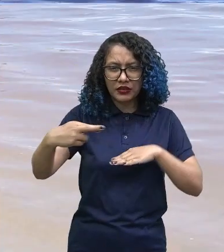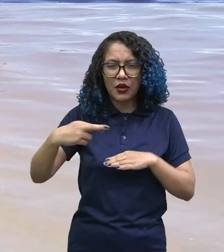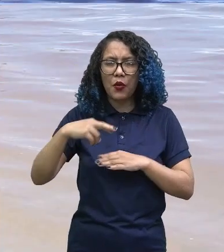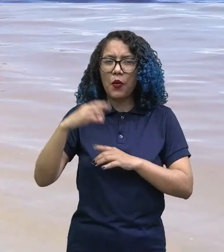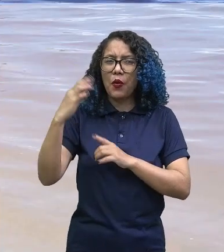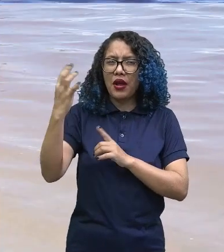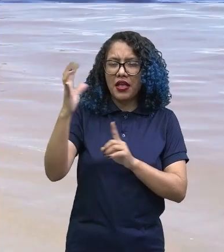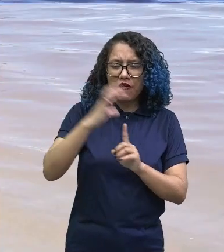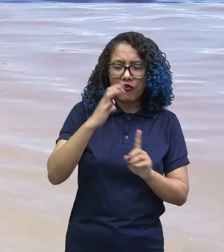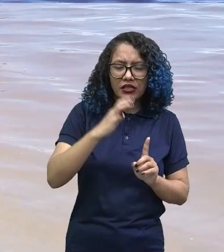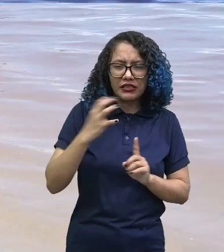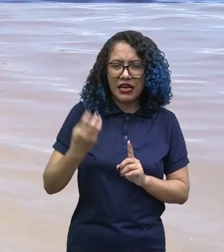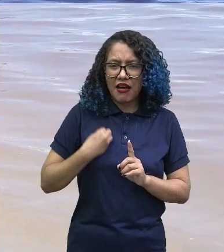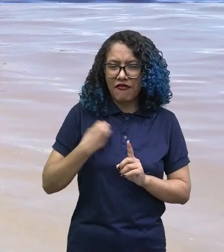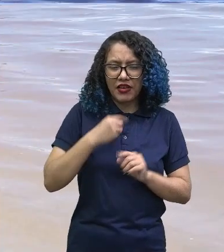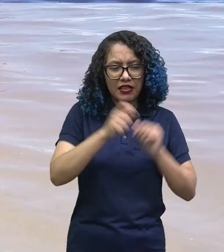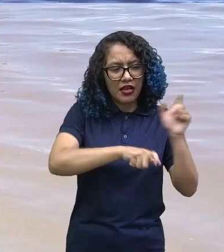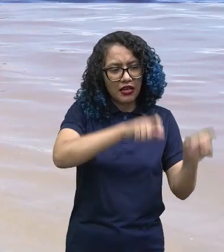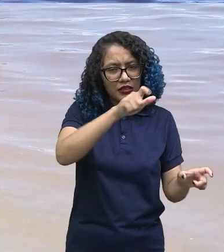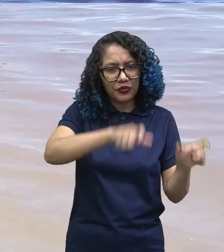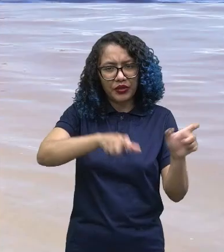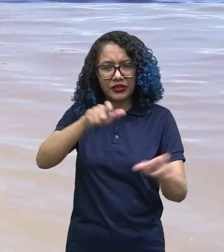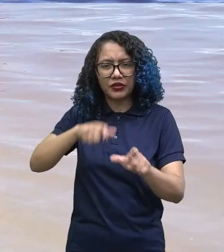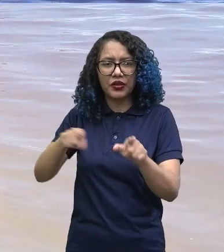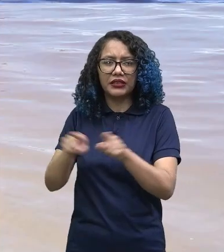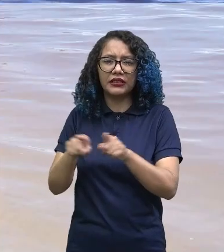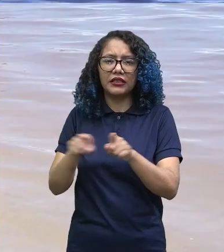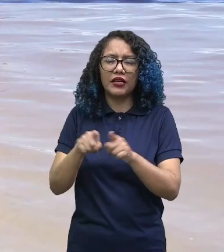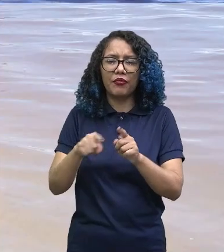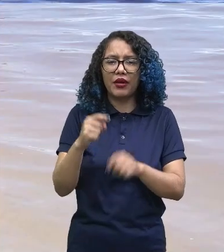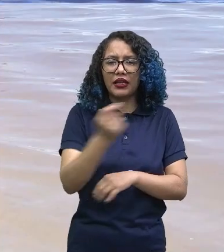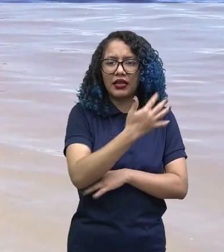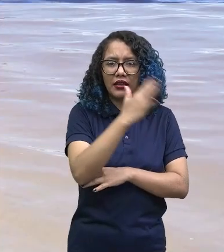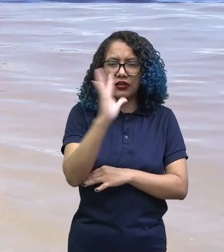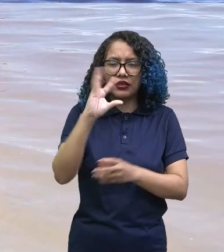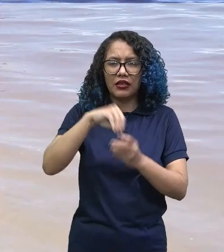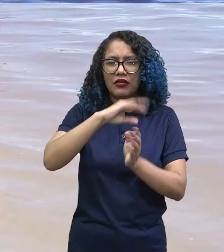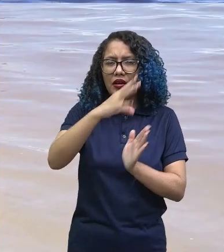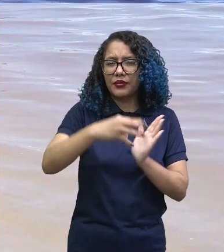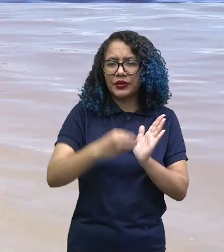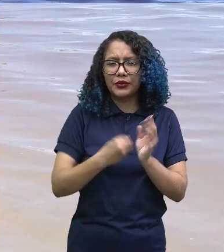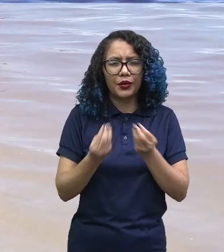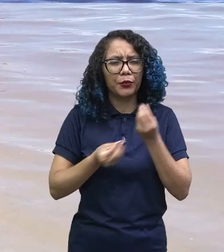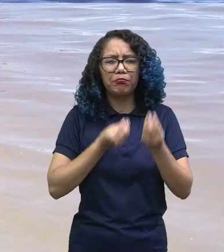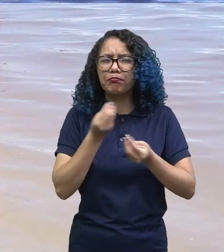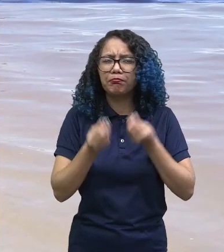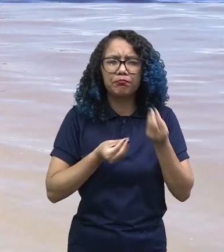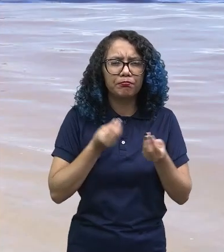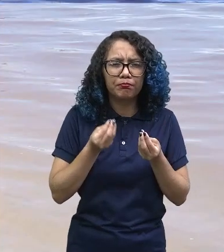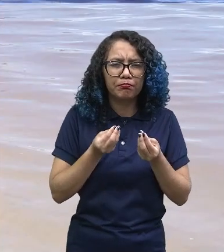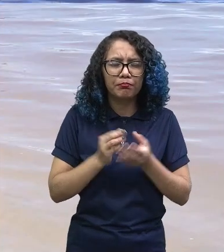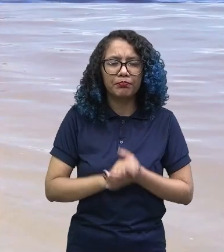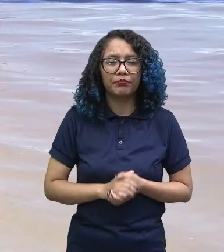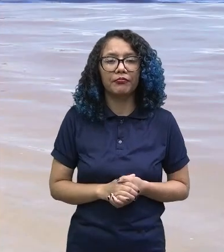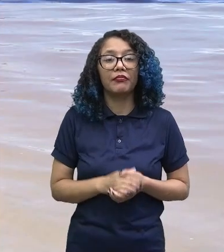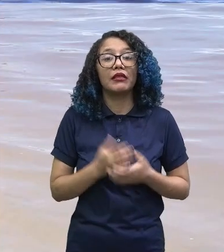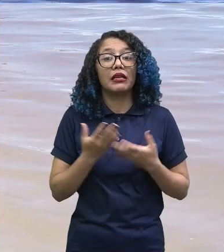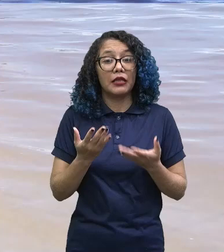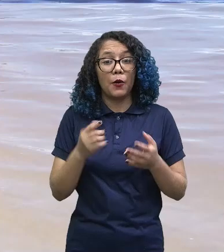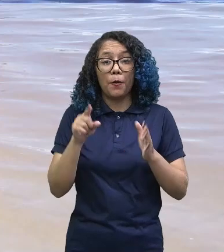influenciam a vida das pessoas e da natureza na Amazônia? Olhem só, temos esses